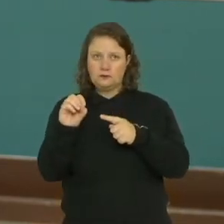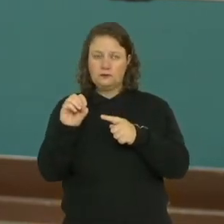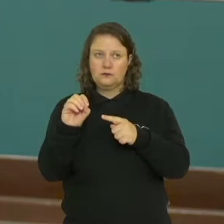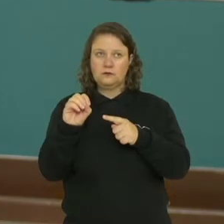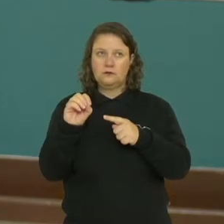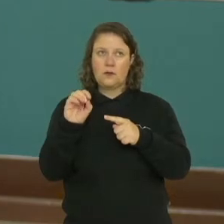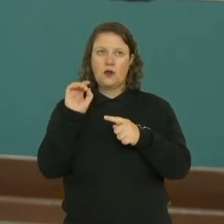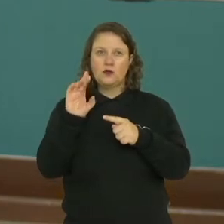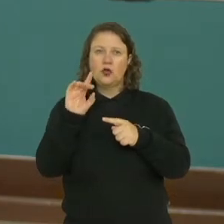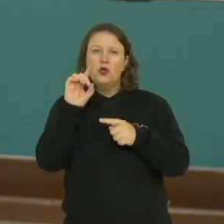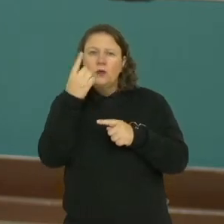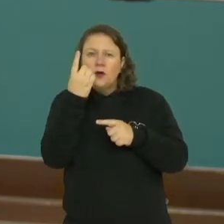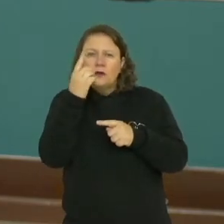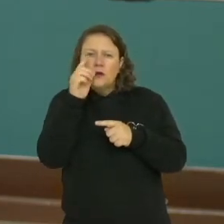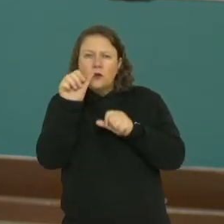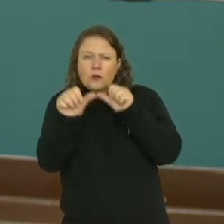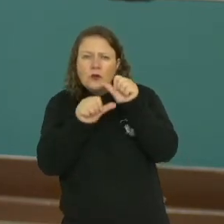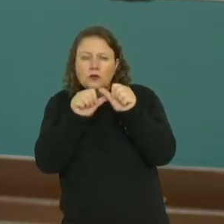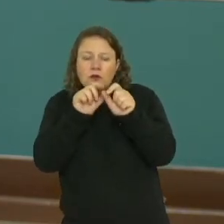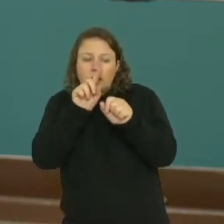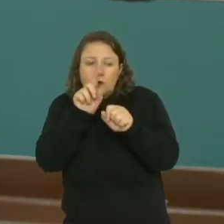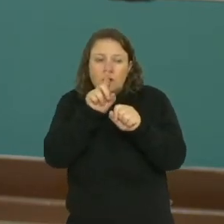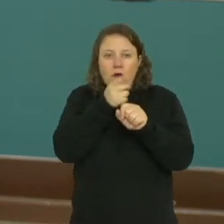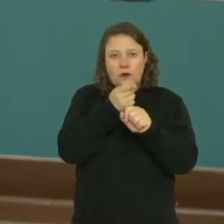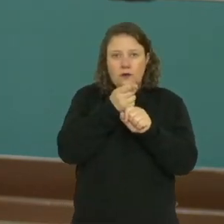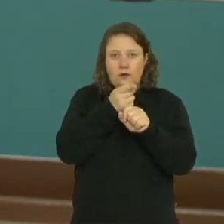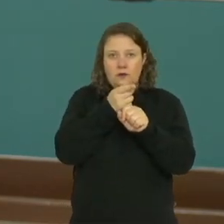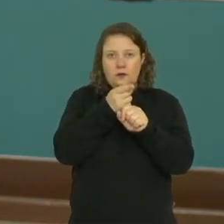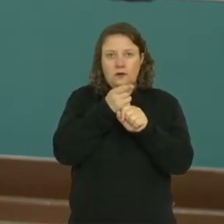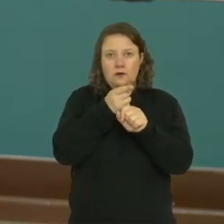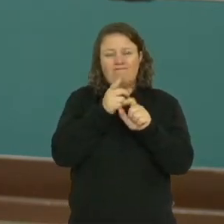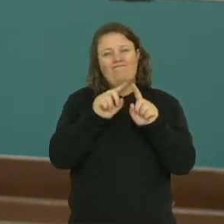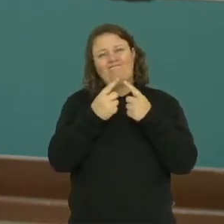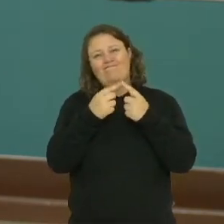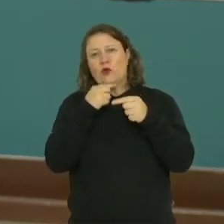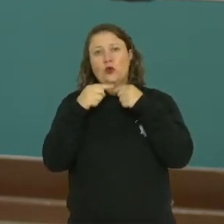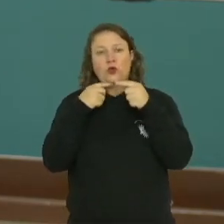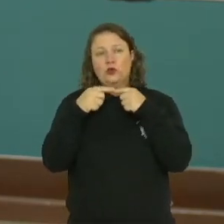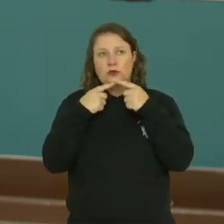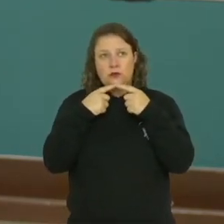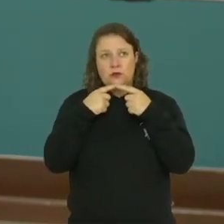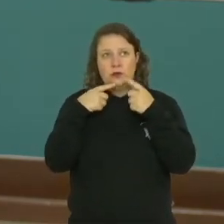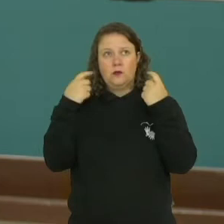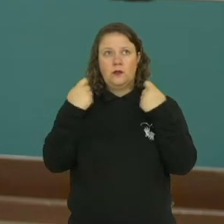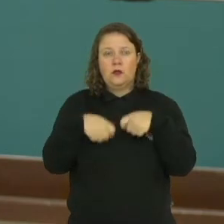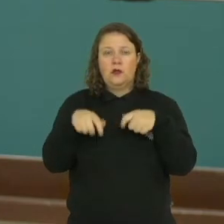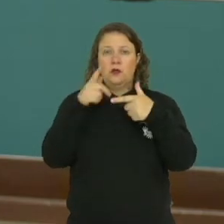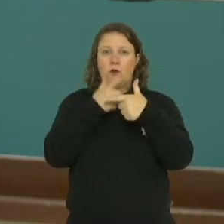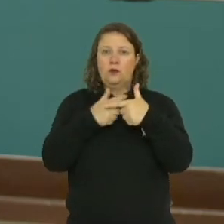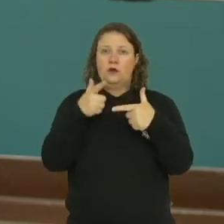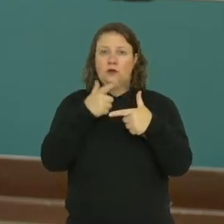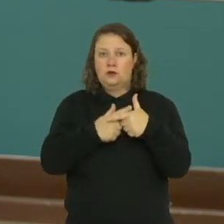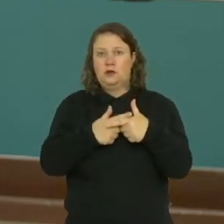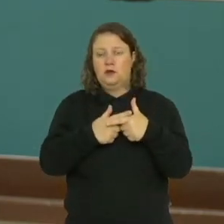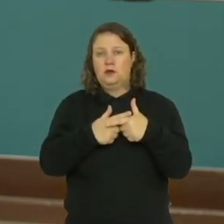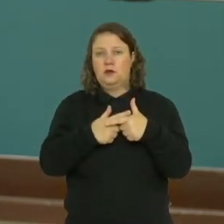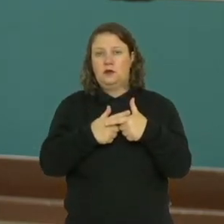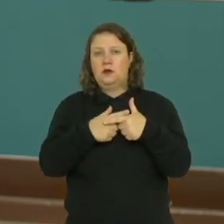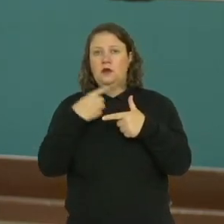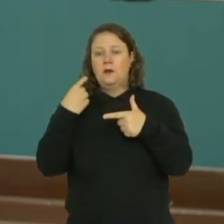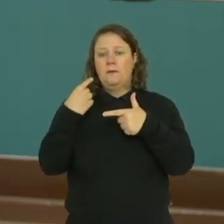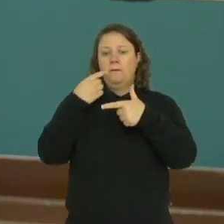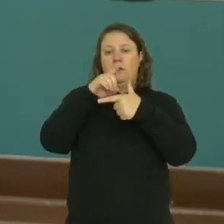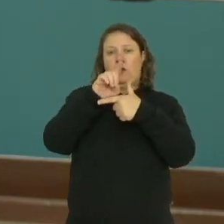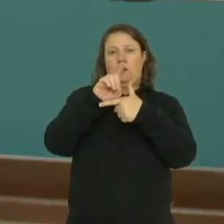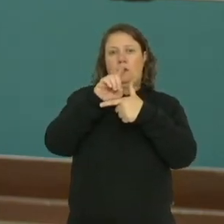vai só uma casinha para frente, ele continua tendo vírgula. Então, não resolve o meu problema. Então, a gente vai multiplicar os 2 números por 1000, né?